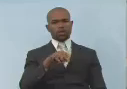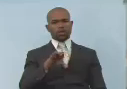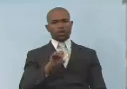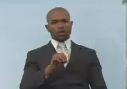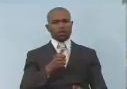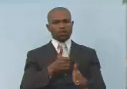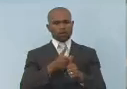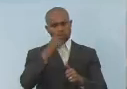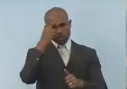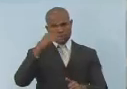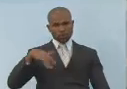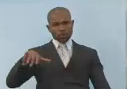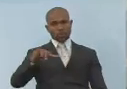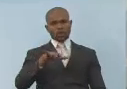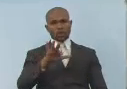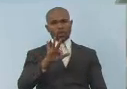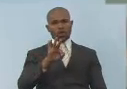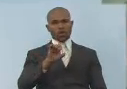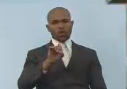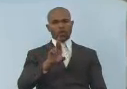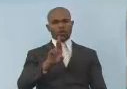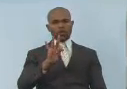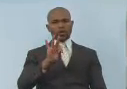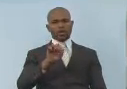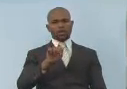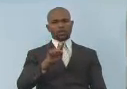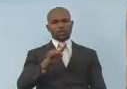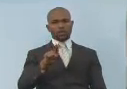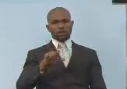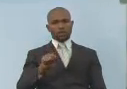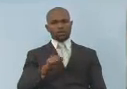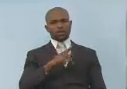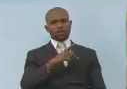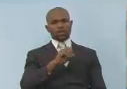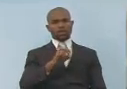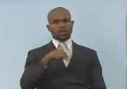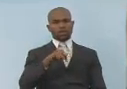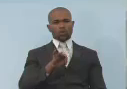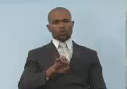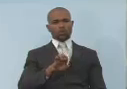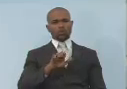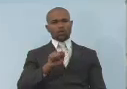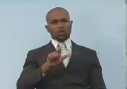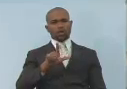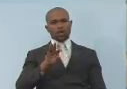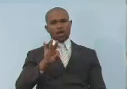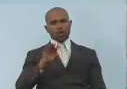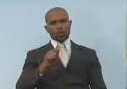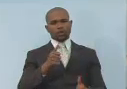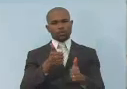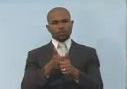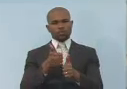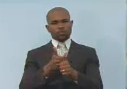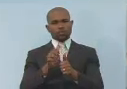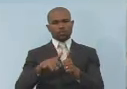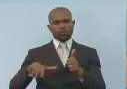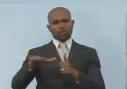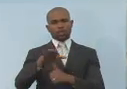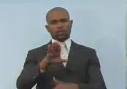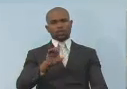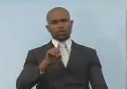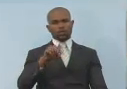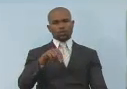pessoal do Fortaleza. Do Ponte Alta, pega aquele outro círculo vizinho, que também do lado ali do Bom Sucesso,